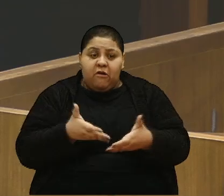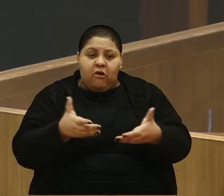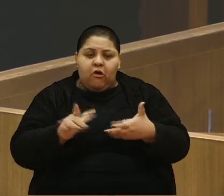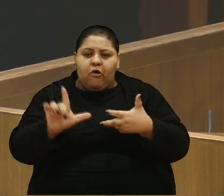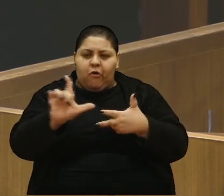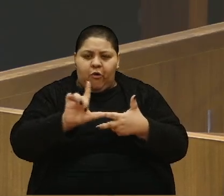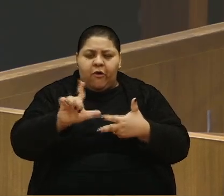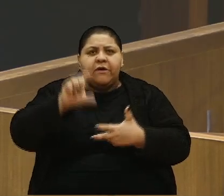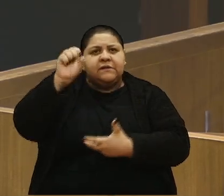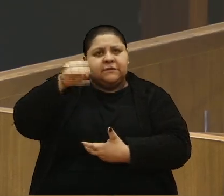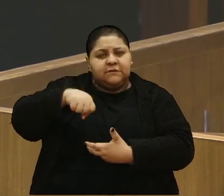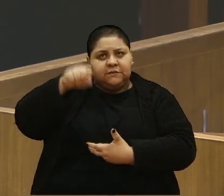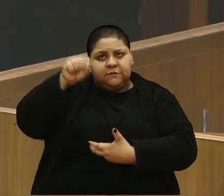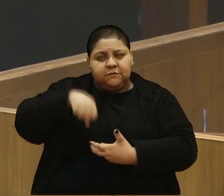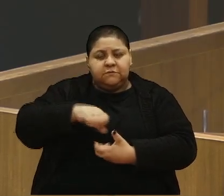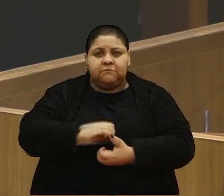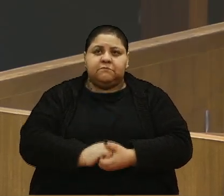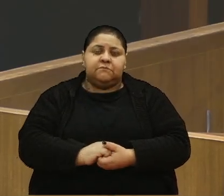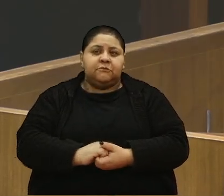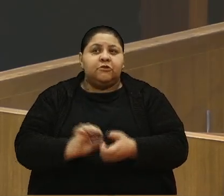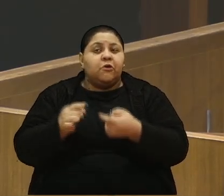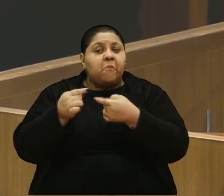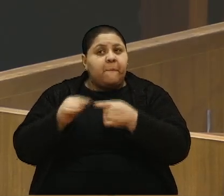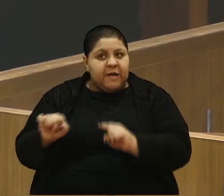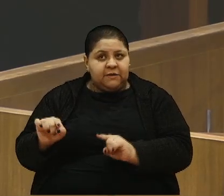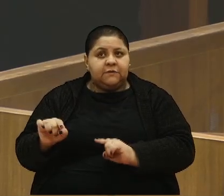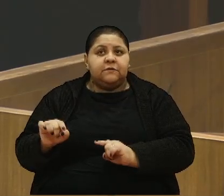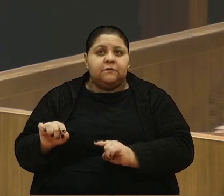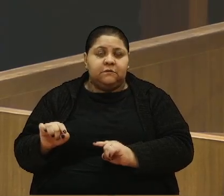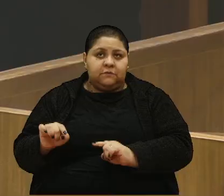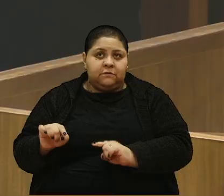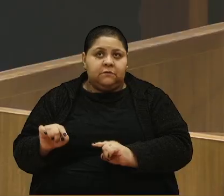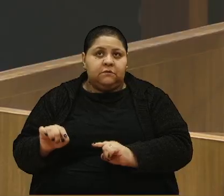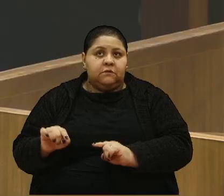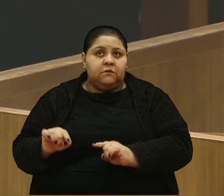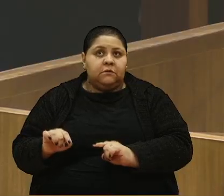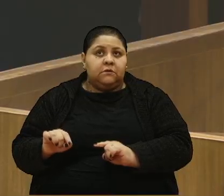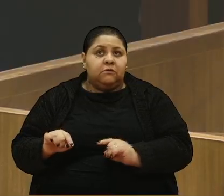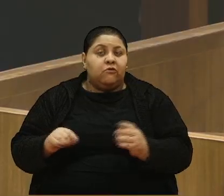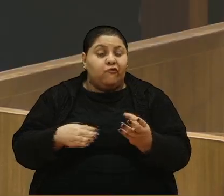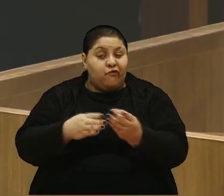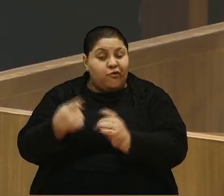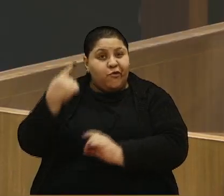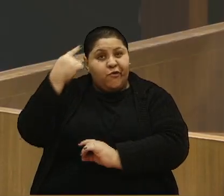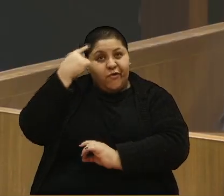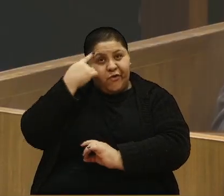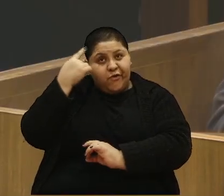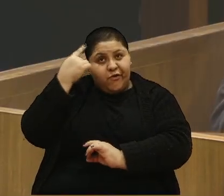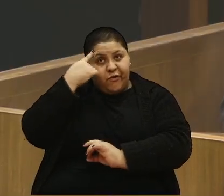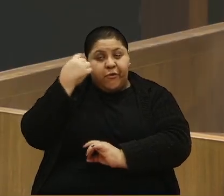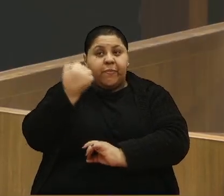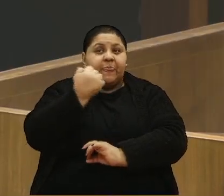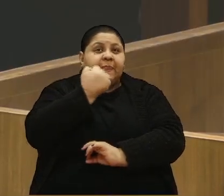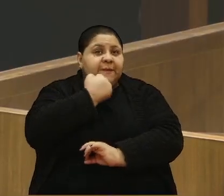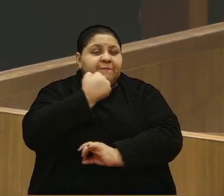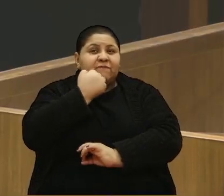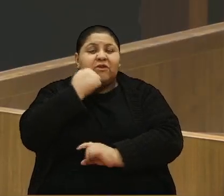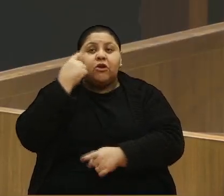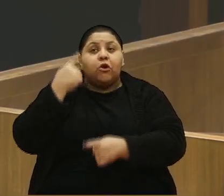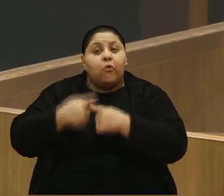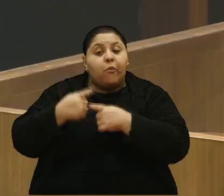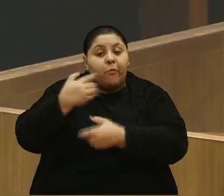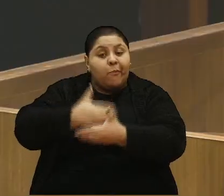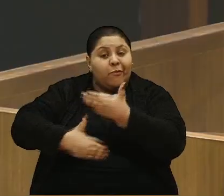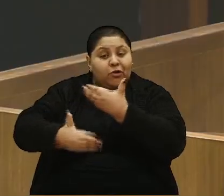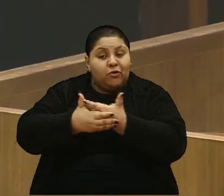Legislativo, sim. Mas foi algo muito pensado a questão das pedras, porque todo